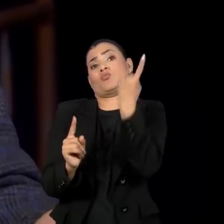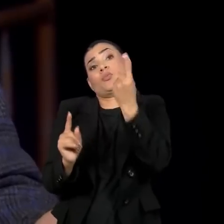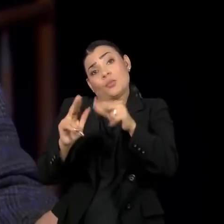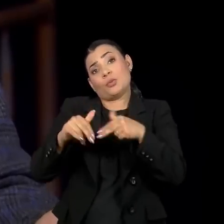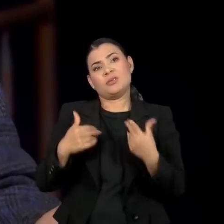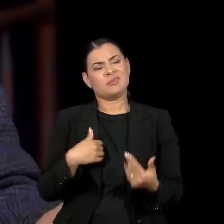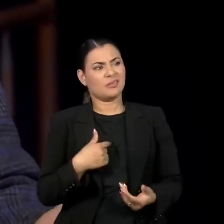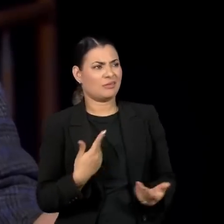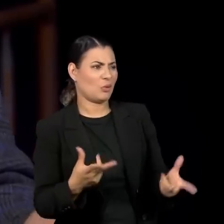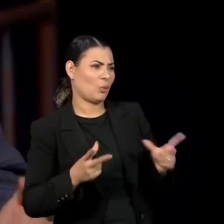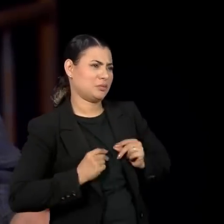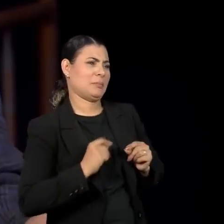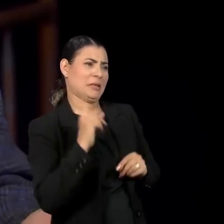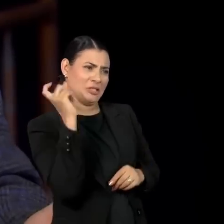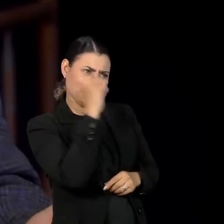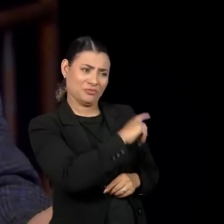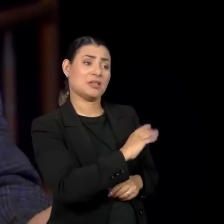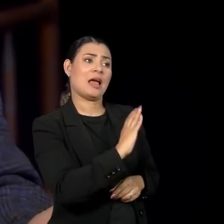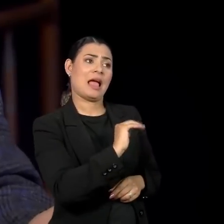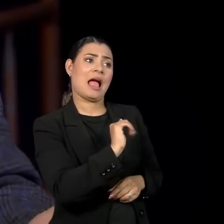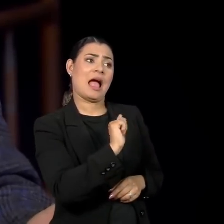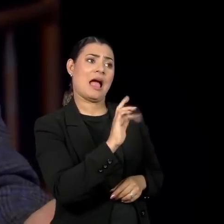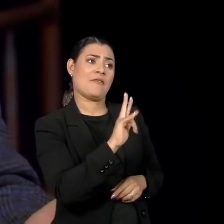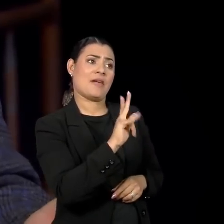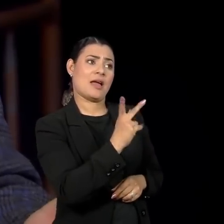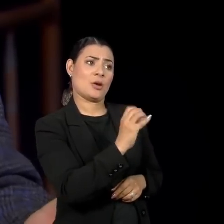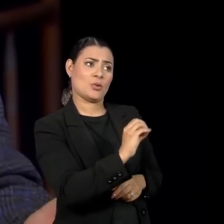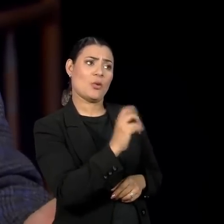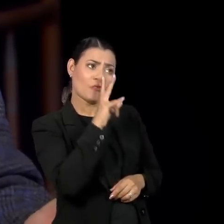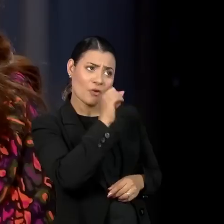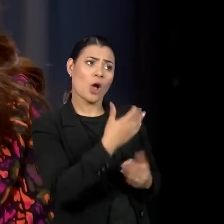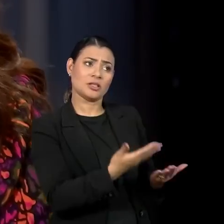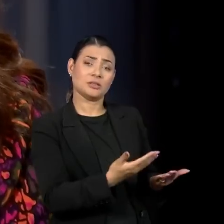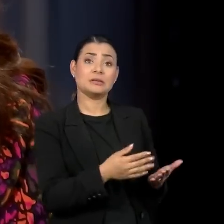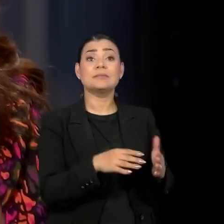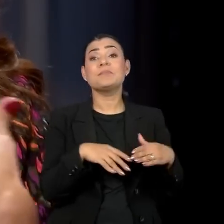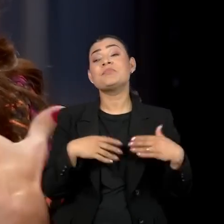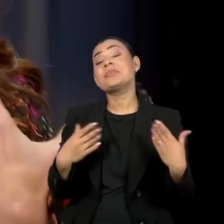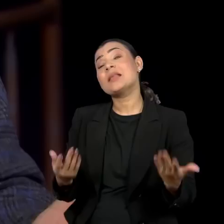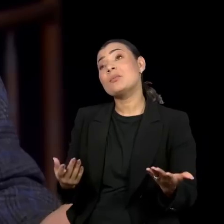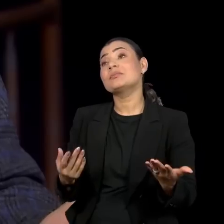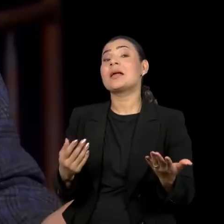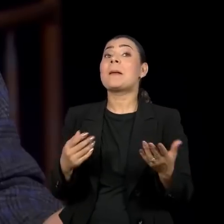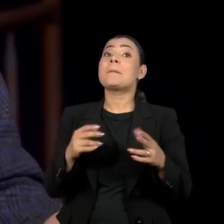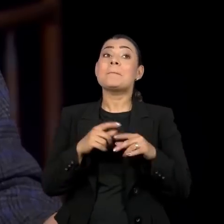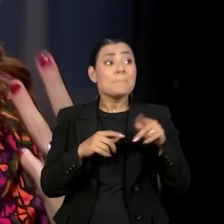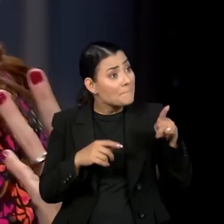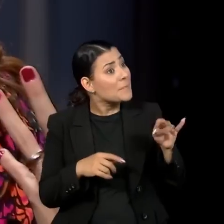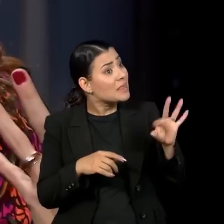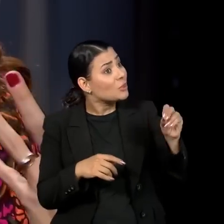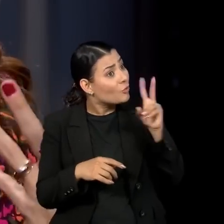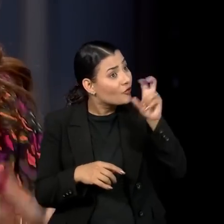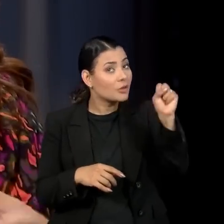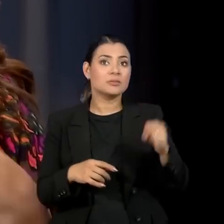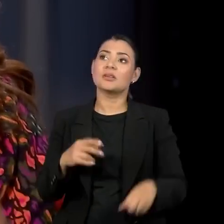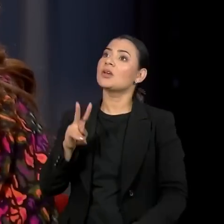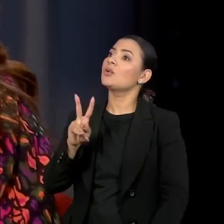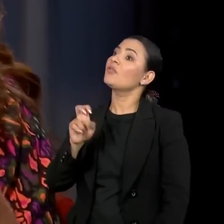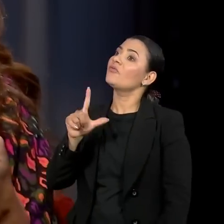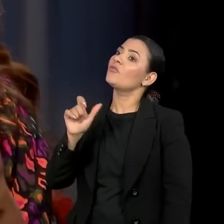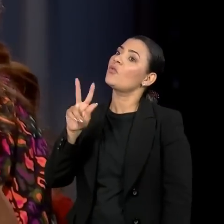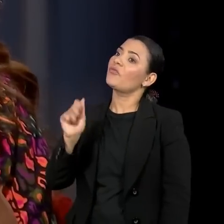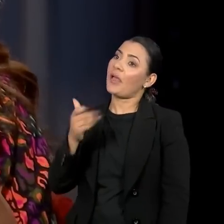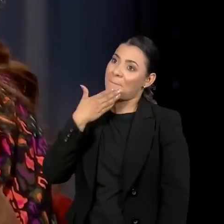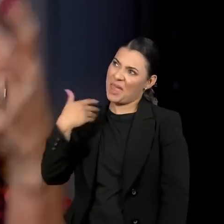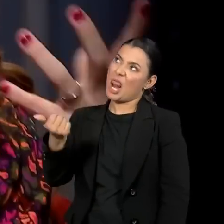preciso insistir? Carvalho não é forte? Mas eu acho que se fosse Pinto. eu acho que se fosse vulva, eu ia ter mais